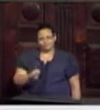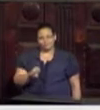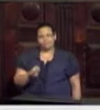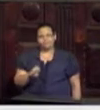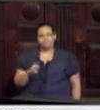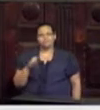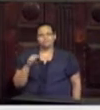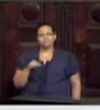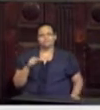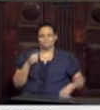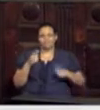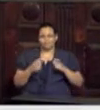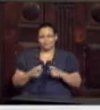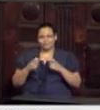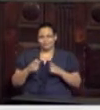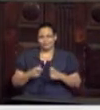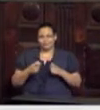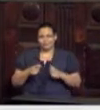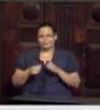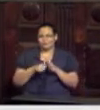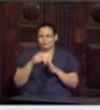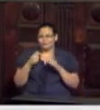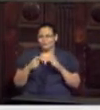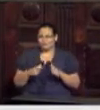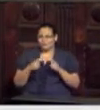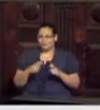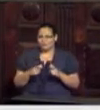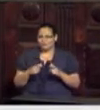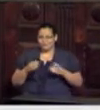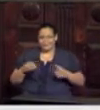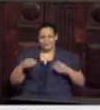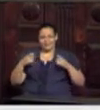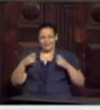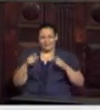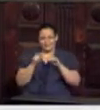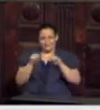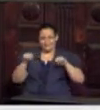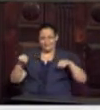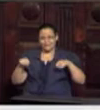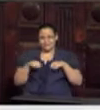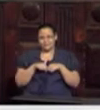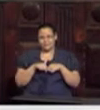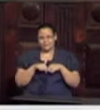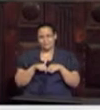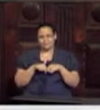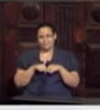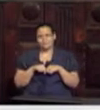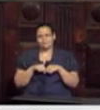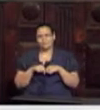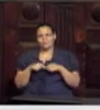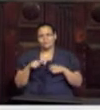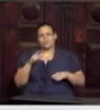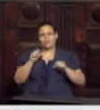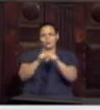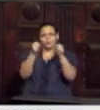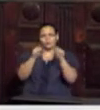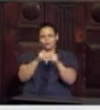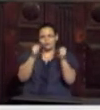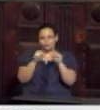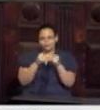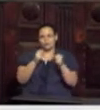mancha está concentrada, em primeiro lugar, naquela área denominada